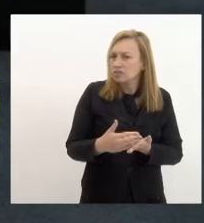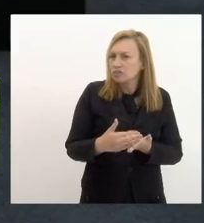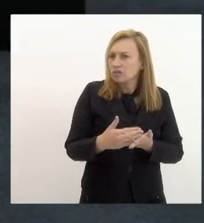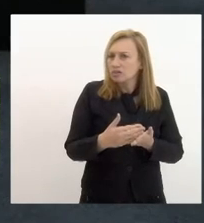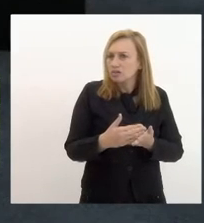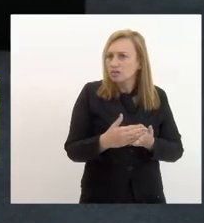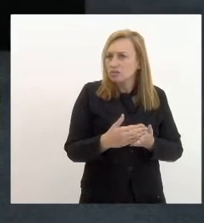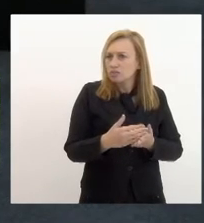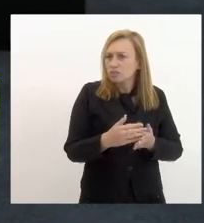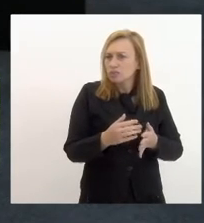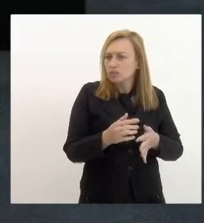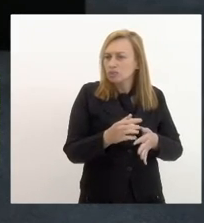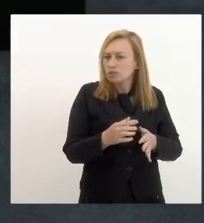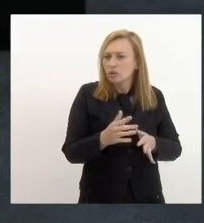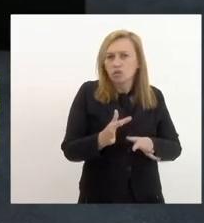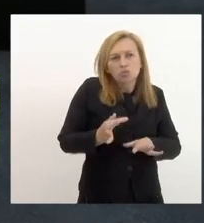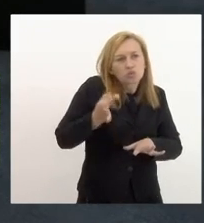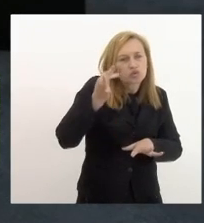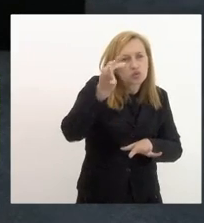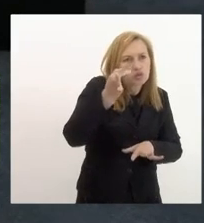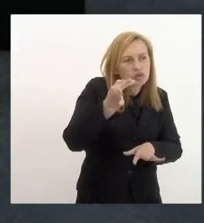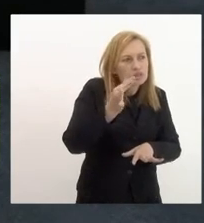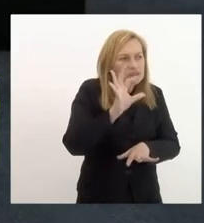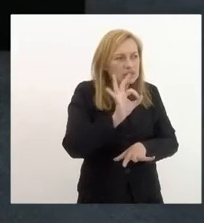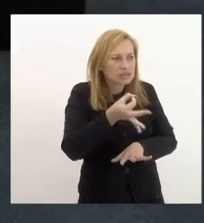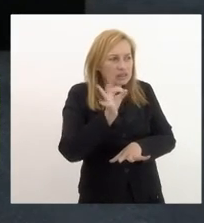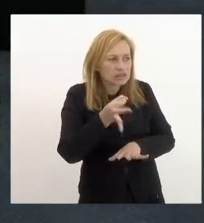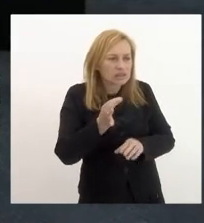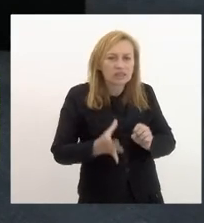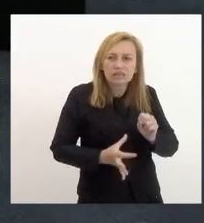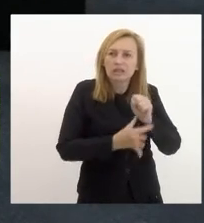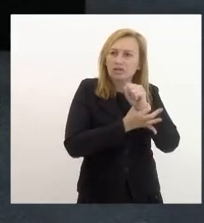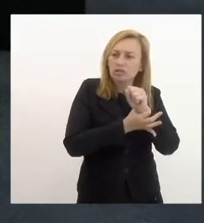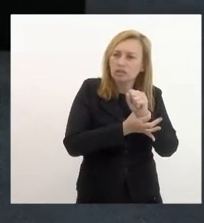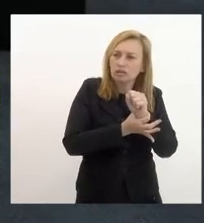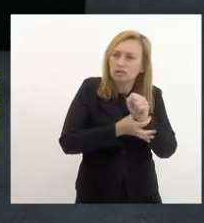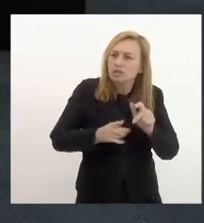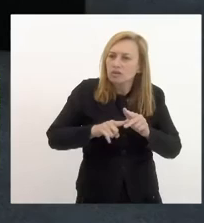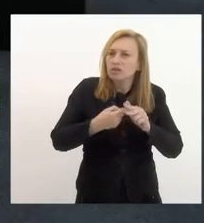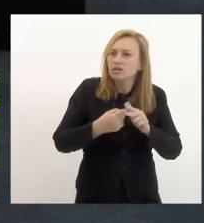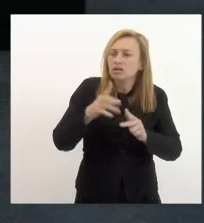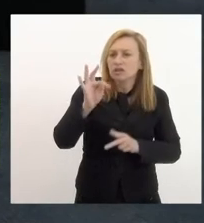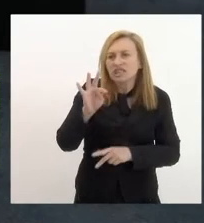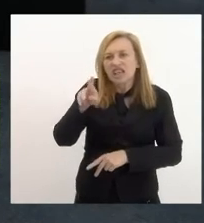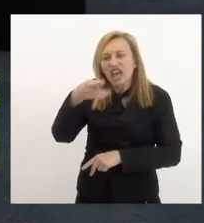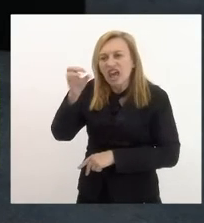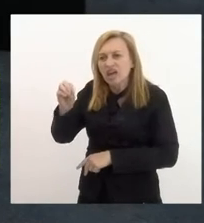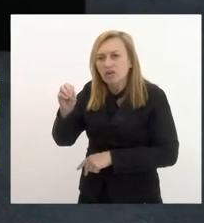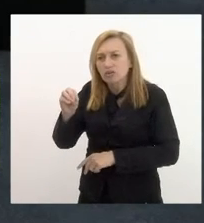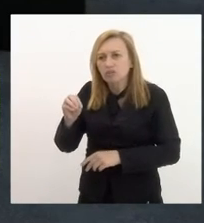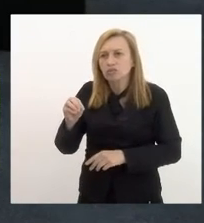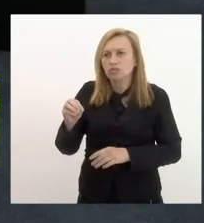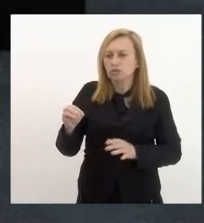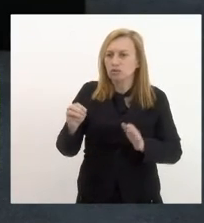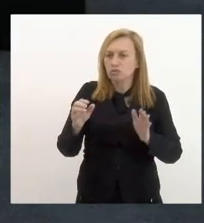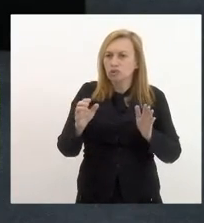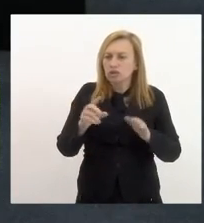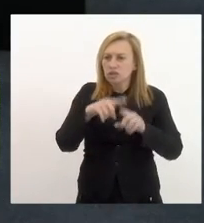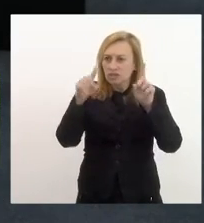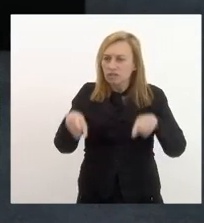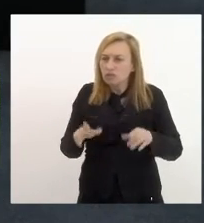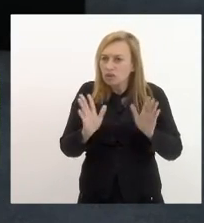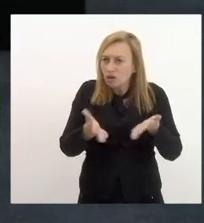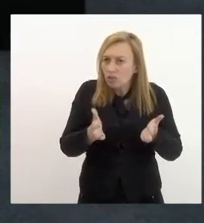futuros você garantir a manutenção dos clientes dos atuais servidores se você está cumprindo